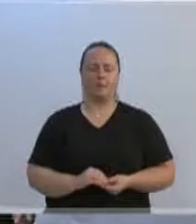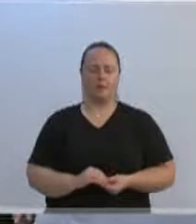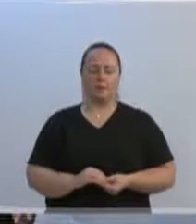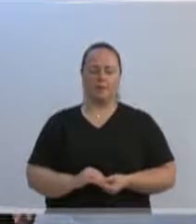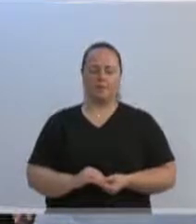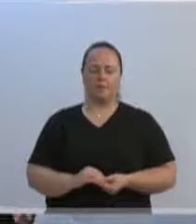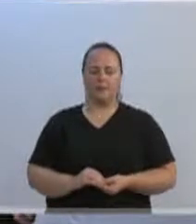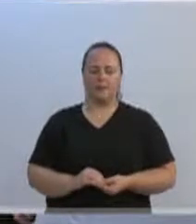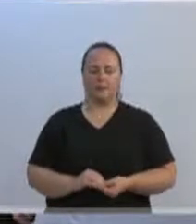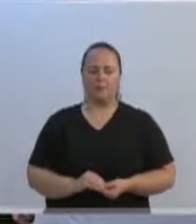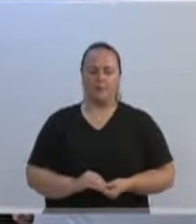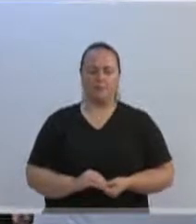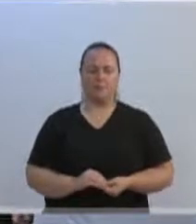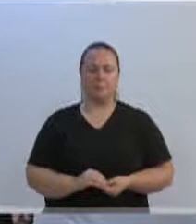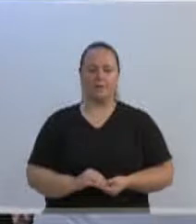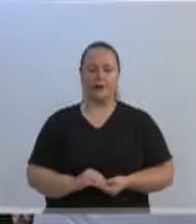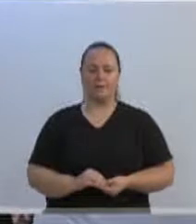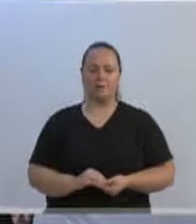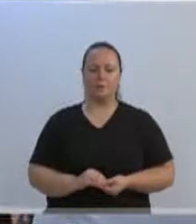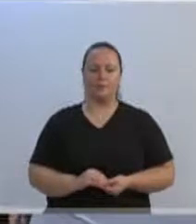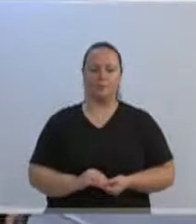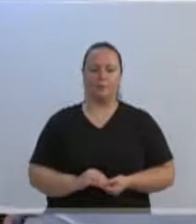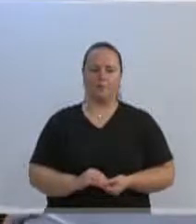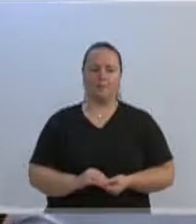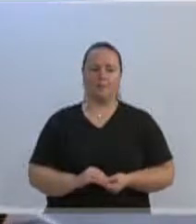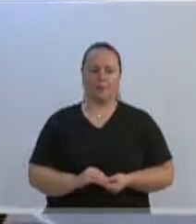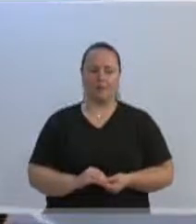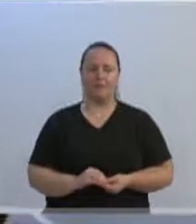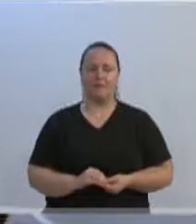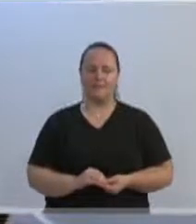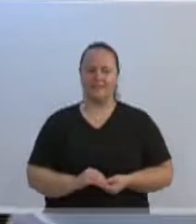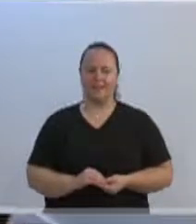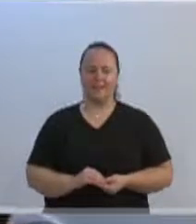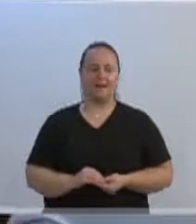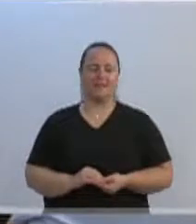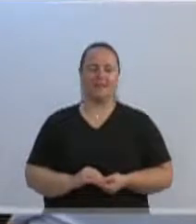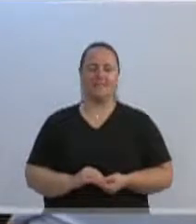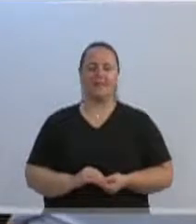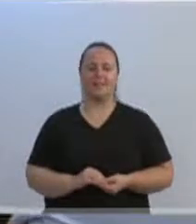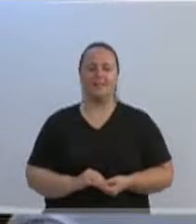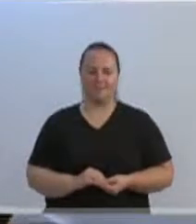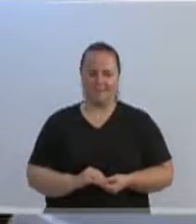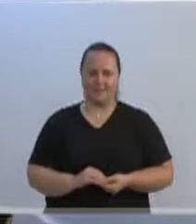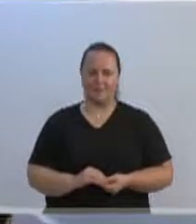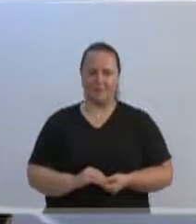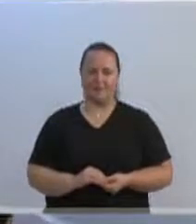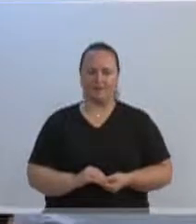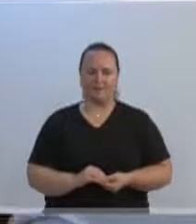obrigado resolvido com vida agora o vereador gilson do psd para fazer uso da palavra